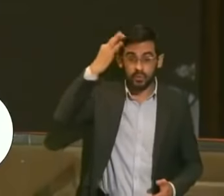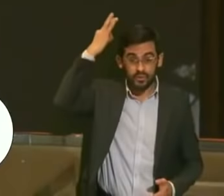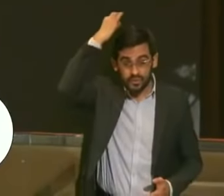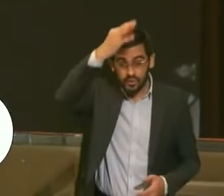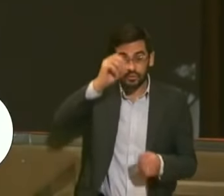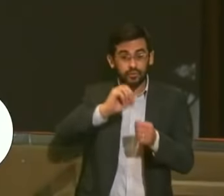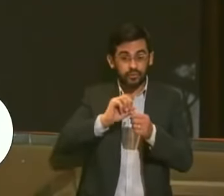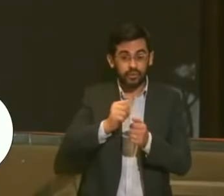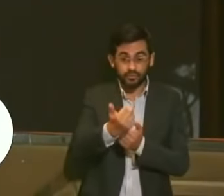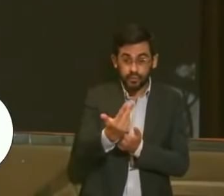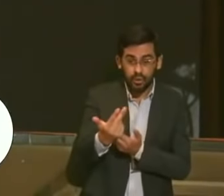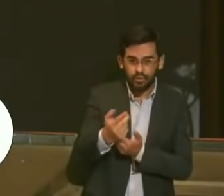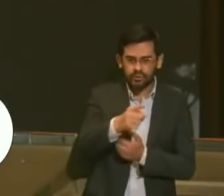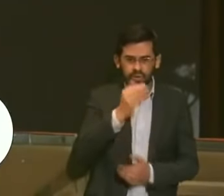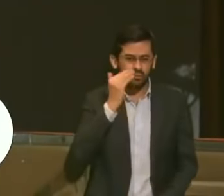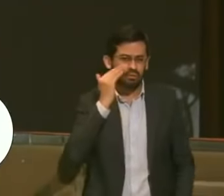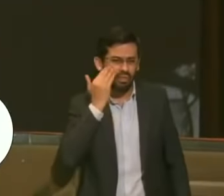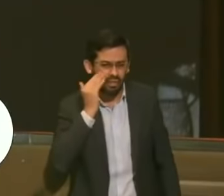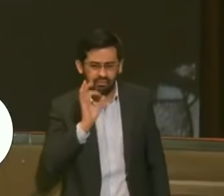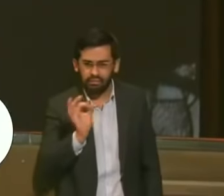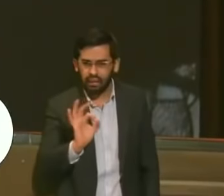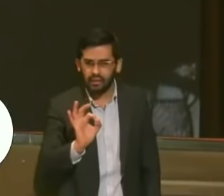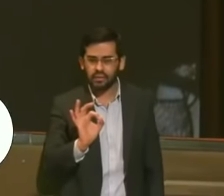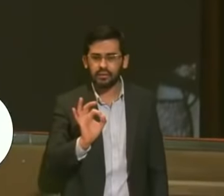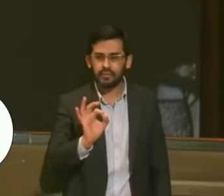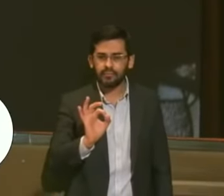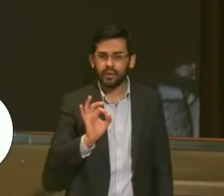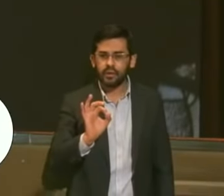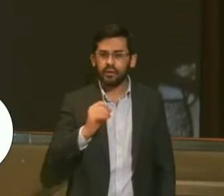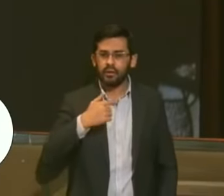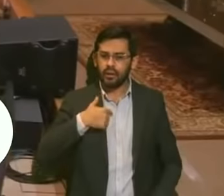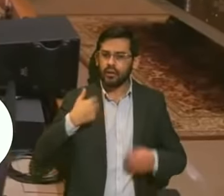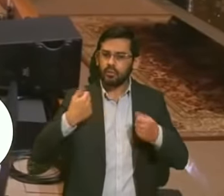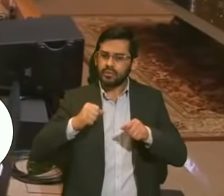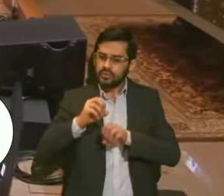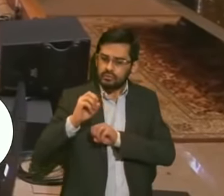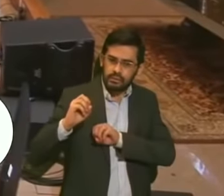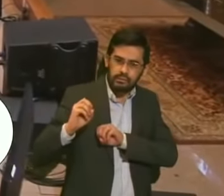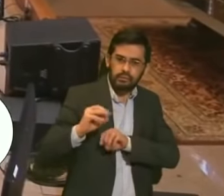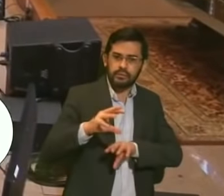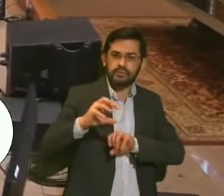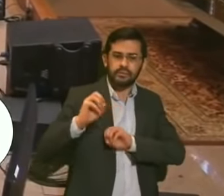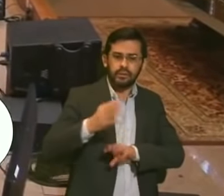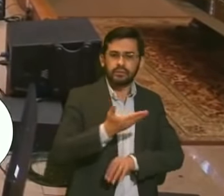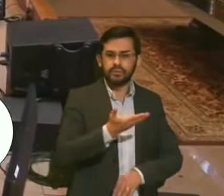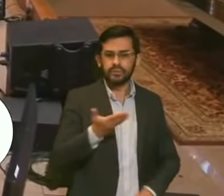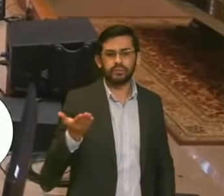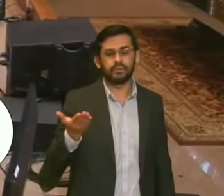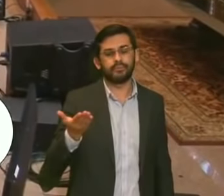dizer, filho, você não entendeu? Eu tenho que te ensinar.